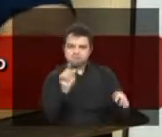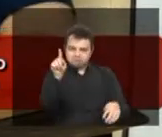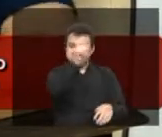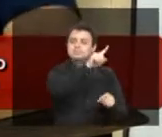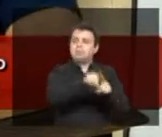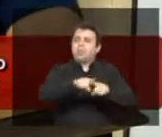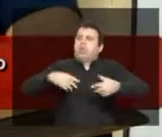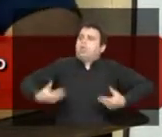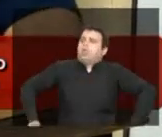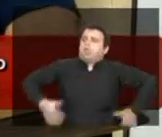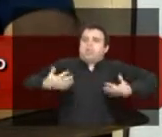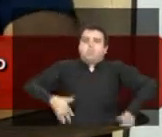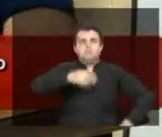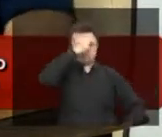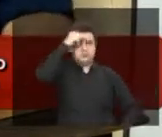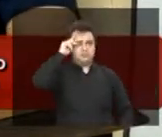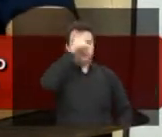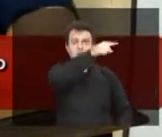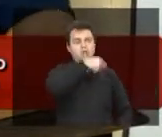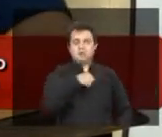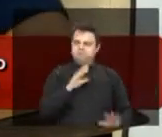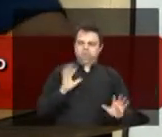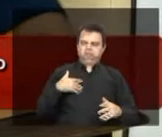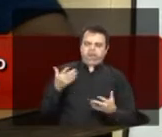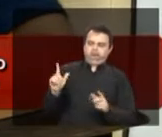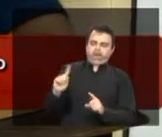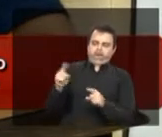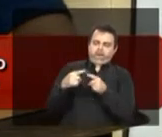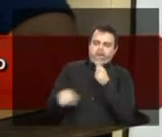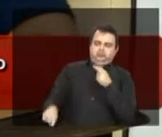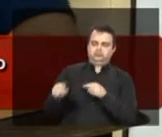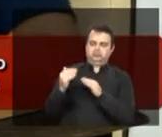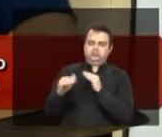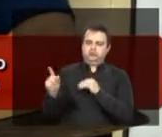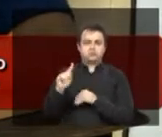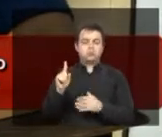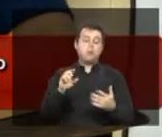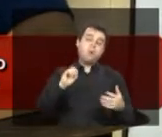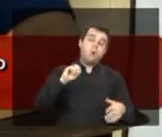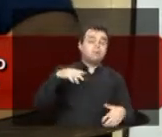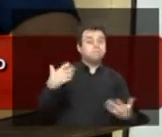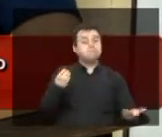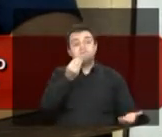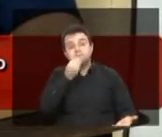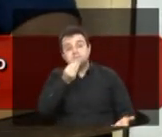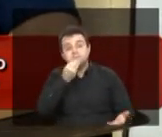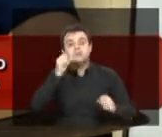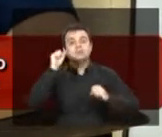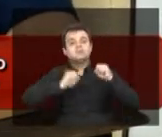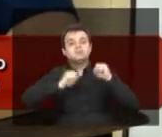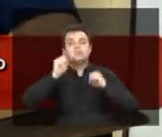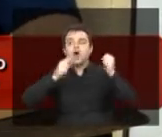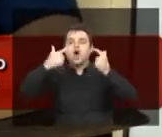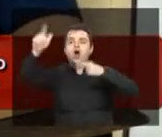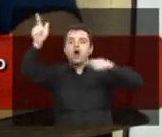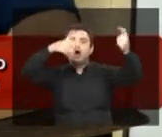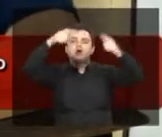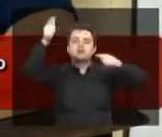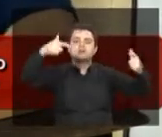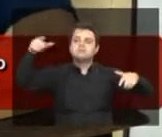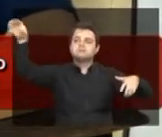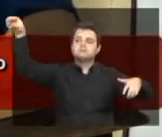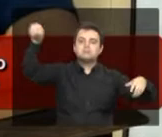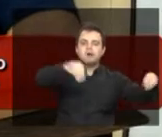minha ideia de perdoar a dívida. O prefeito poderia, por exemplo, atrair grandes indústrias com incentivo